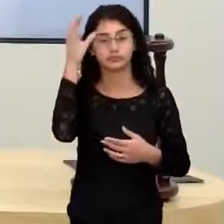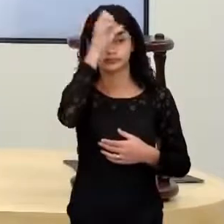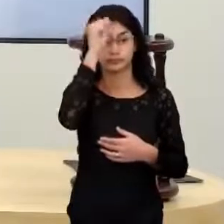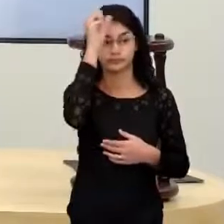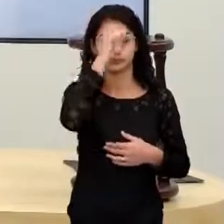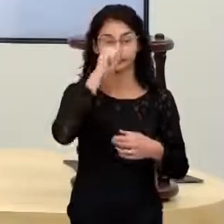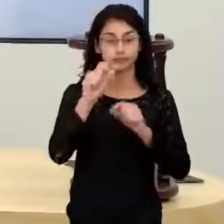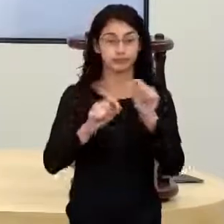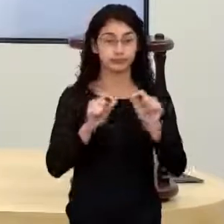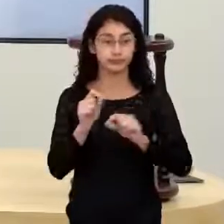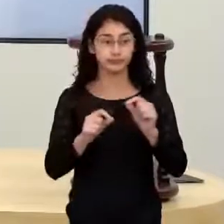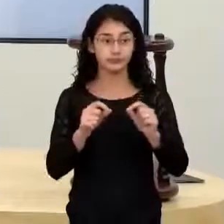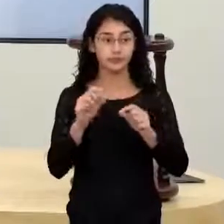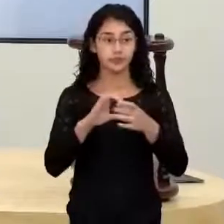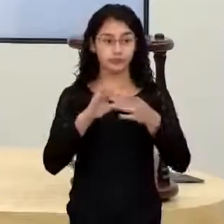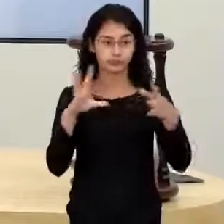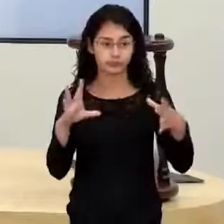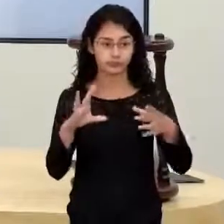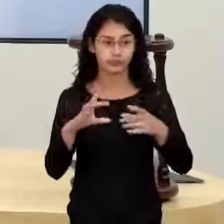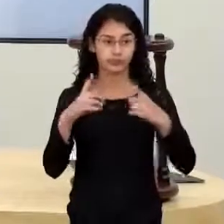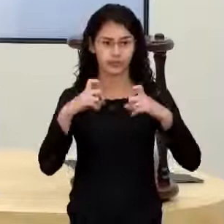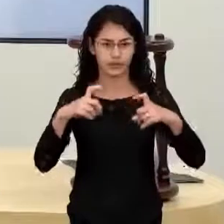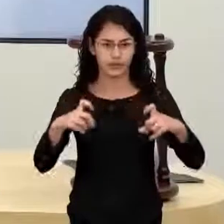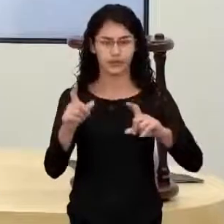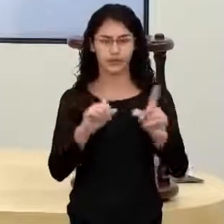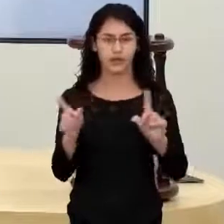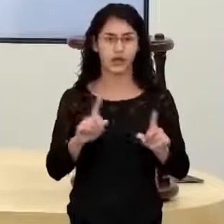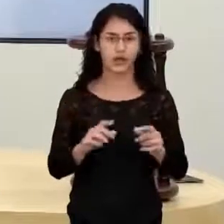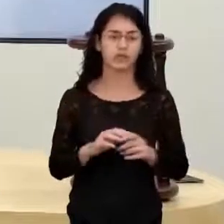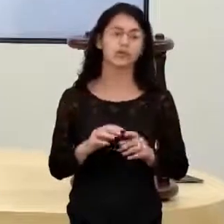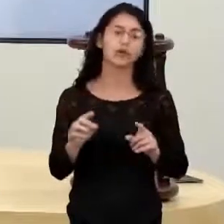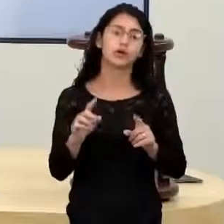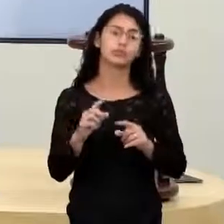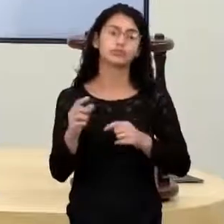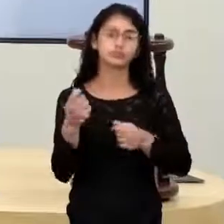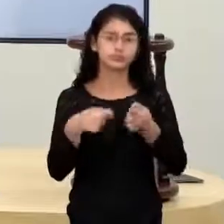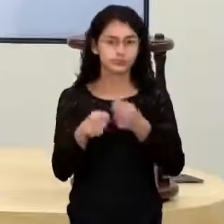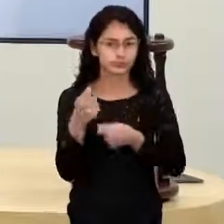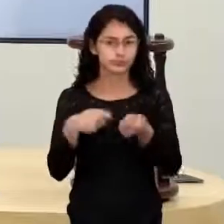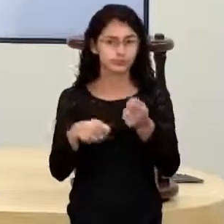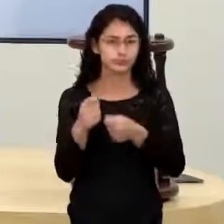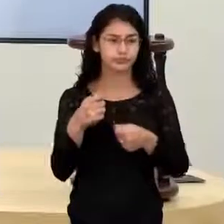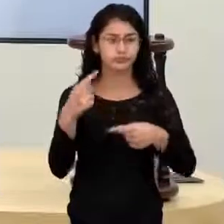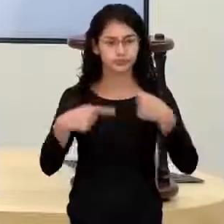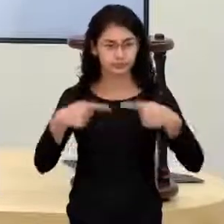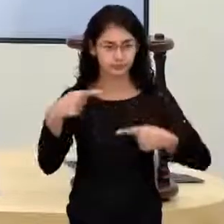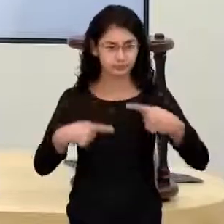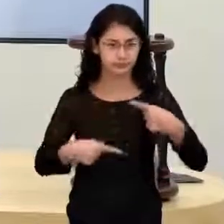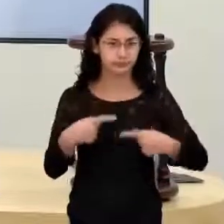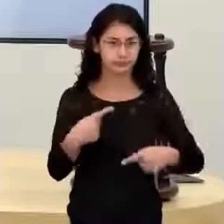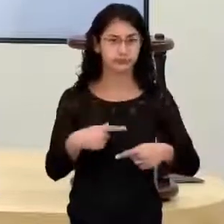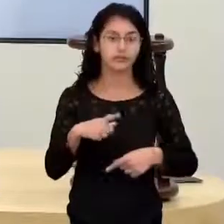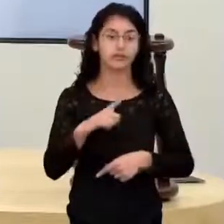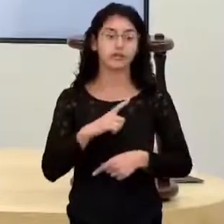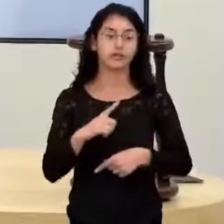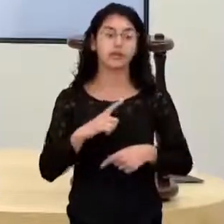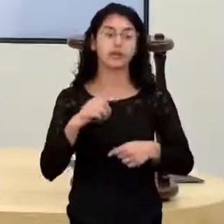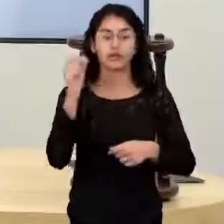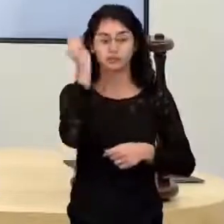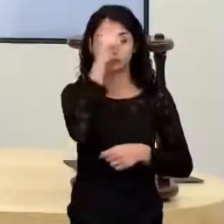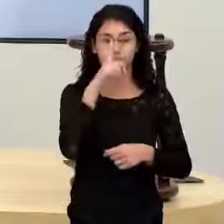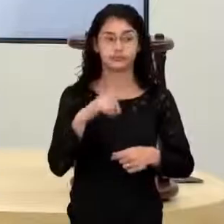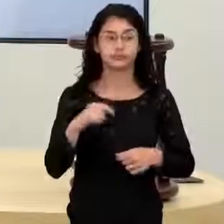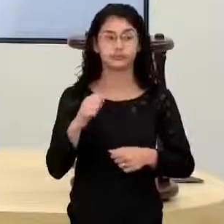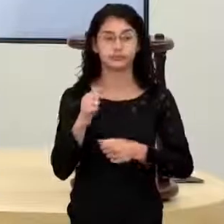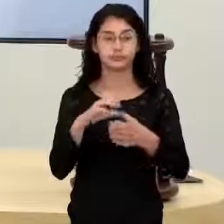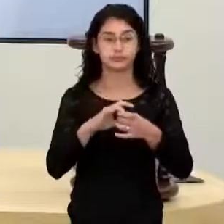não foi uma guerra em si, mas ela foi meio que negociada politicamente. A nossa independência ela foi comprada e